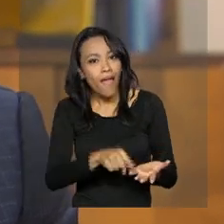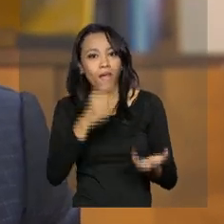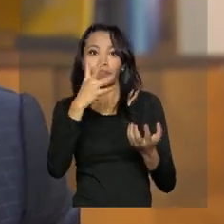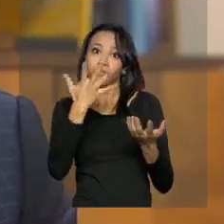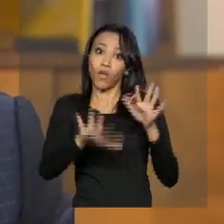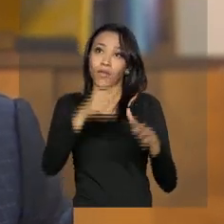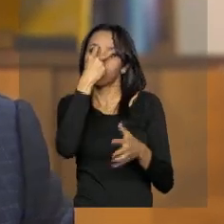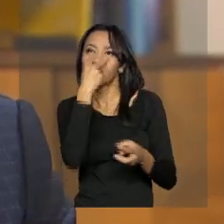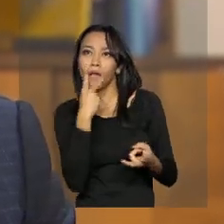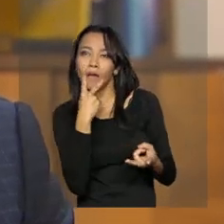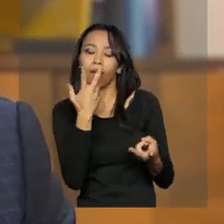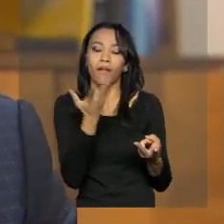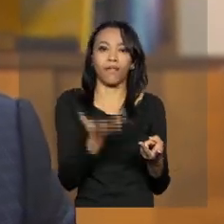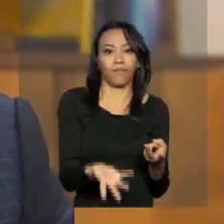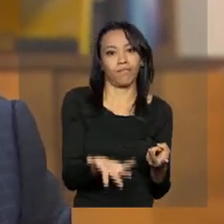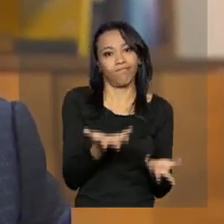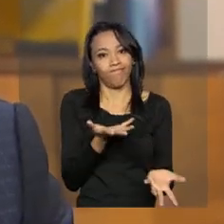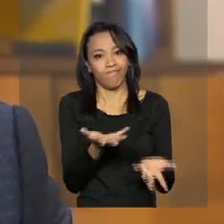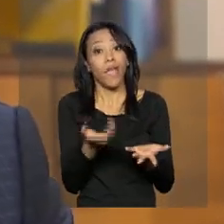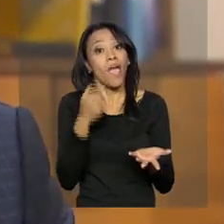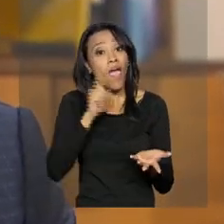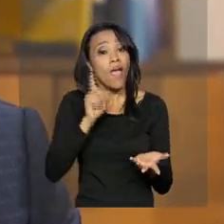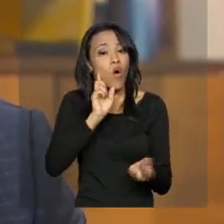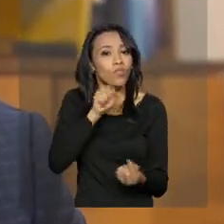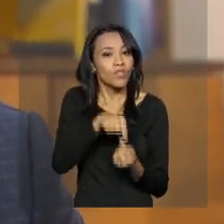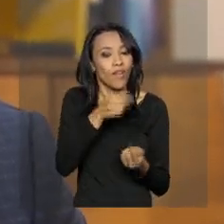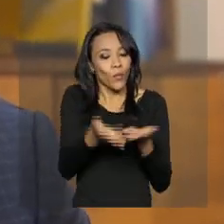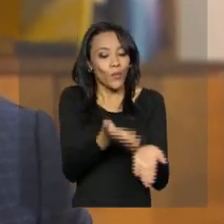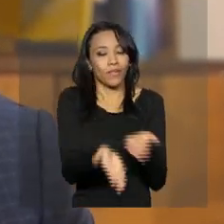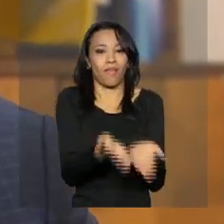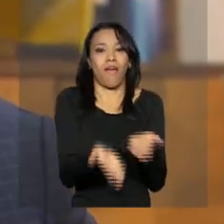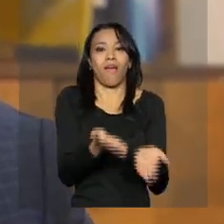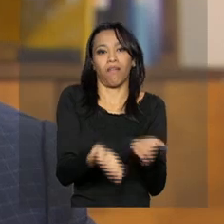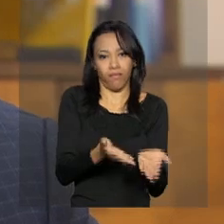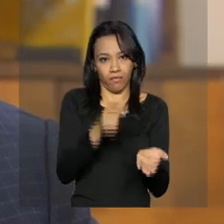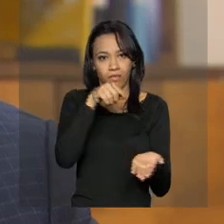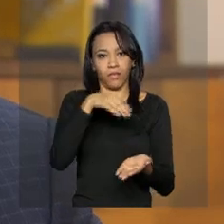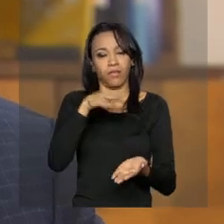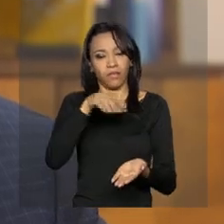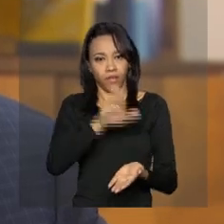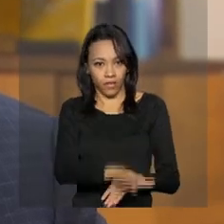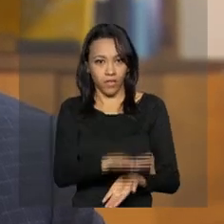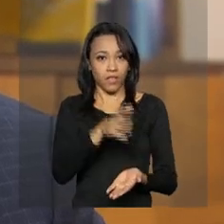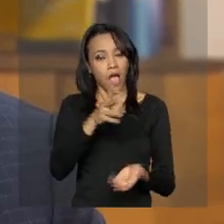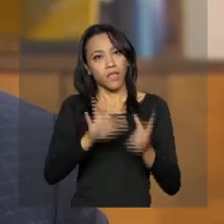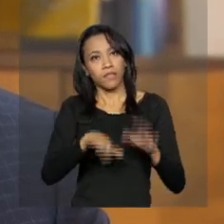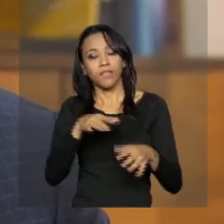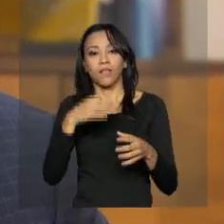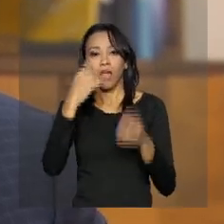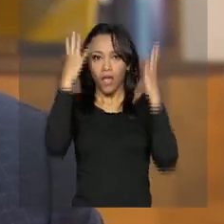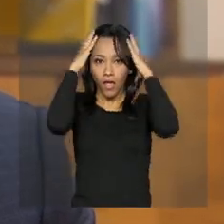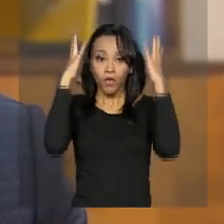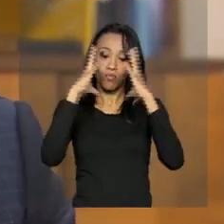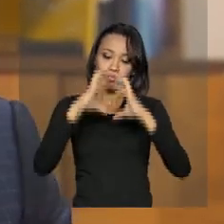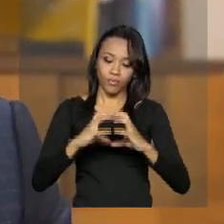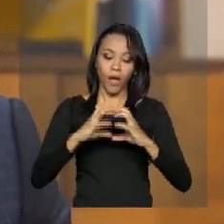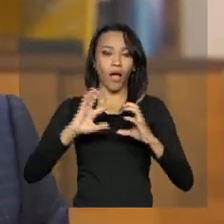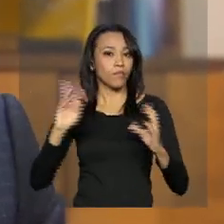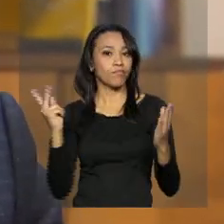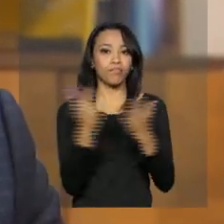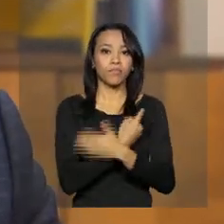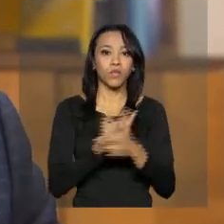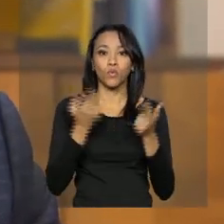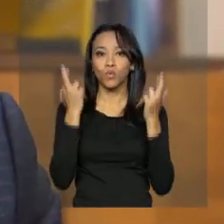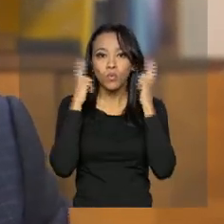cega é uma forma de Cuidar dessa criança ou ela tem microcefalia e ela é parcialmente surda nós vamos